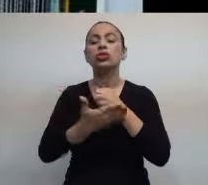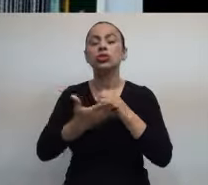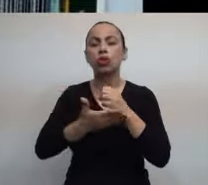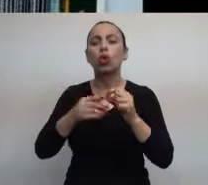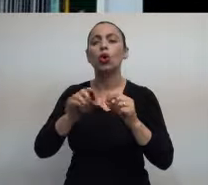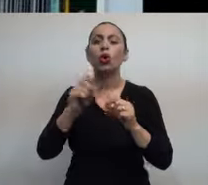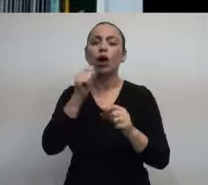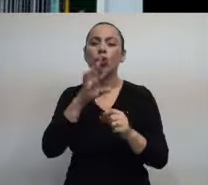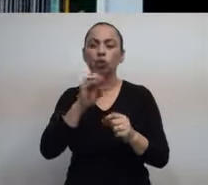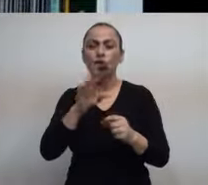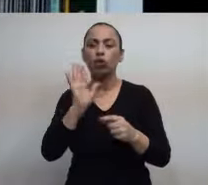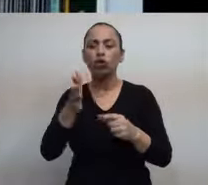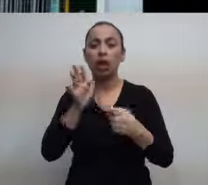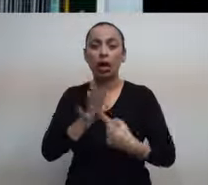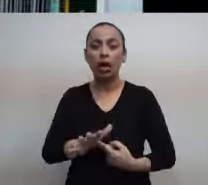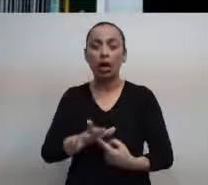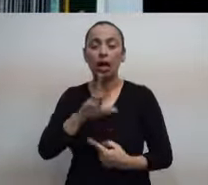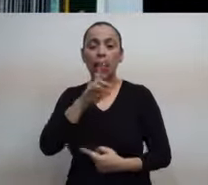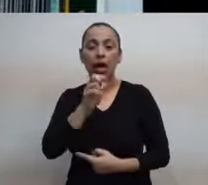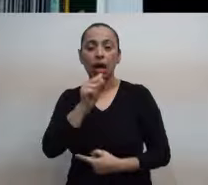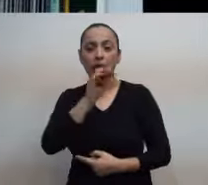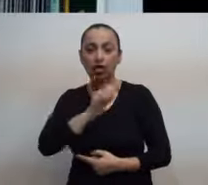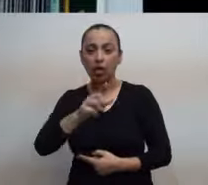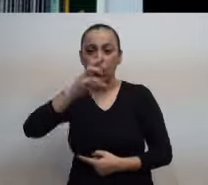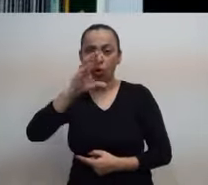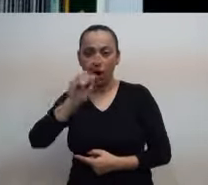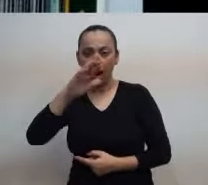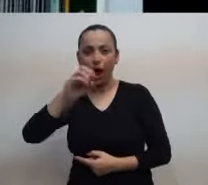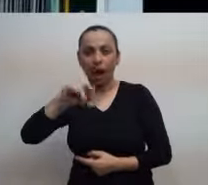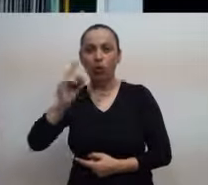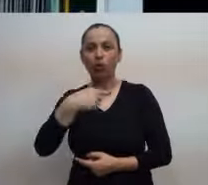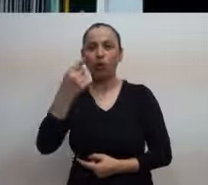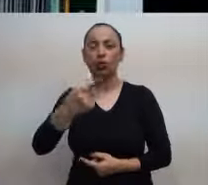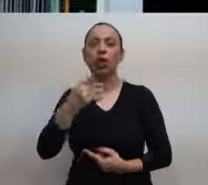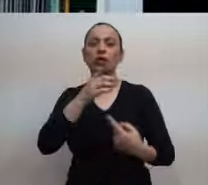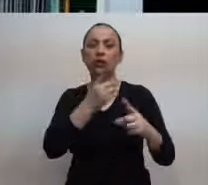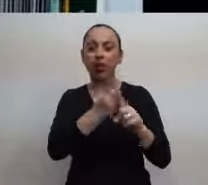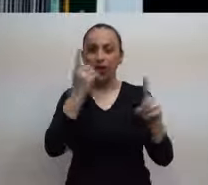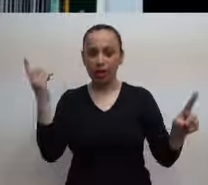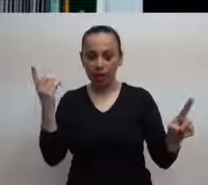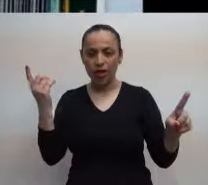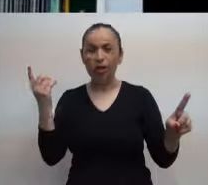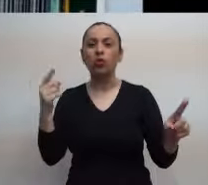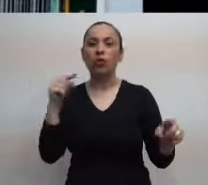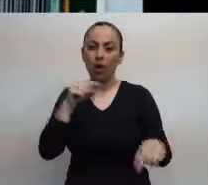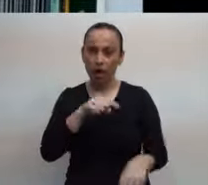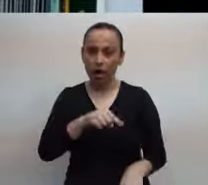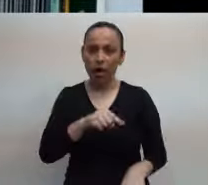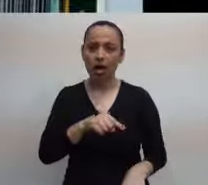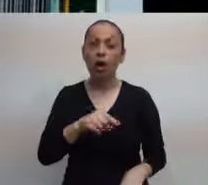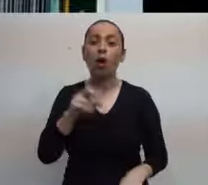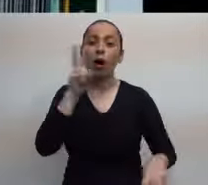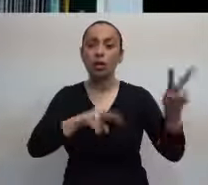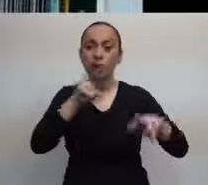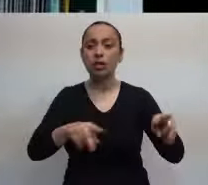autores apresentados, Rangel do Carmo, que nós estávamos todos nos referindo e estava aqui referindo a ele, sobre a análise que ele fazia